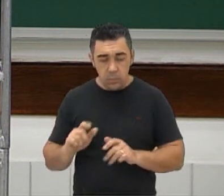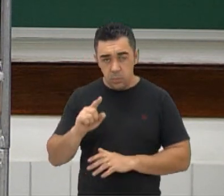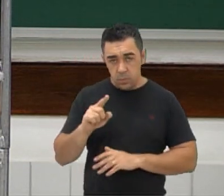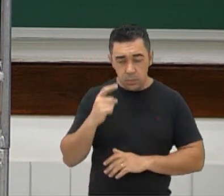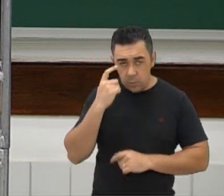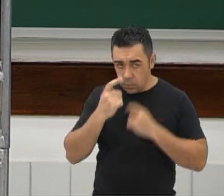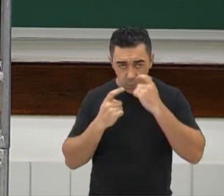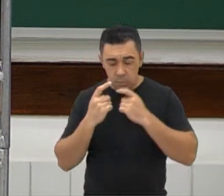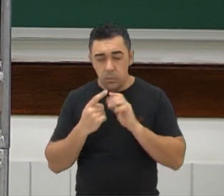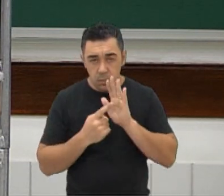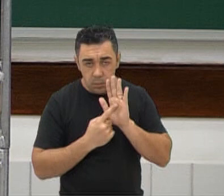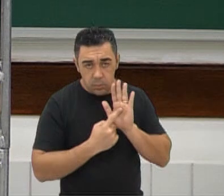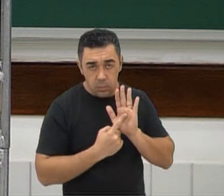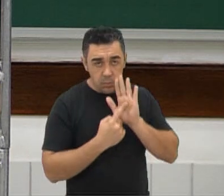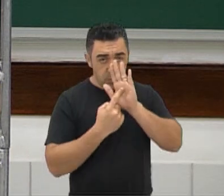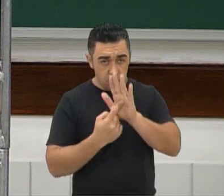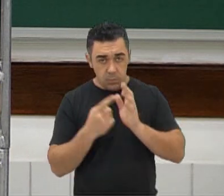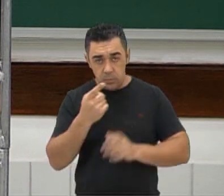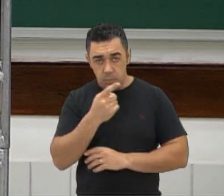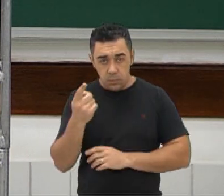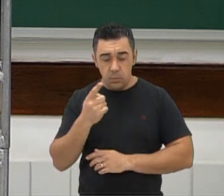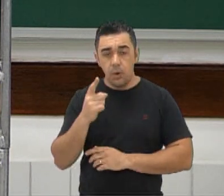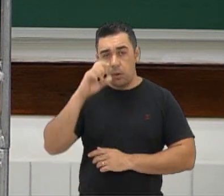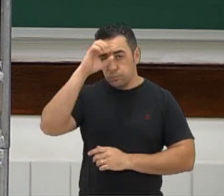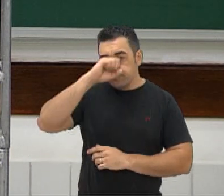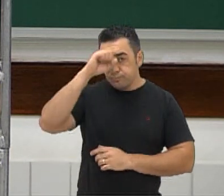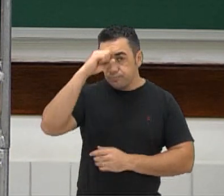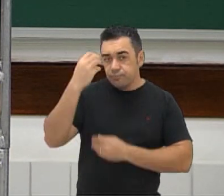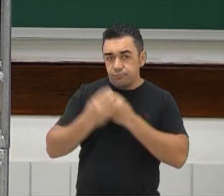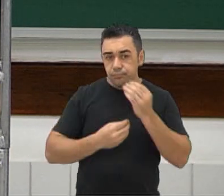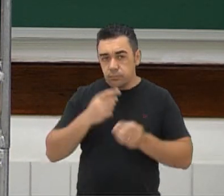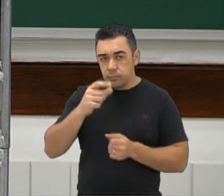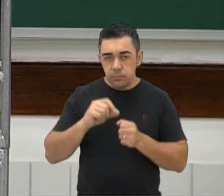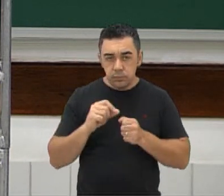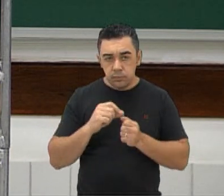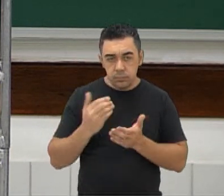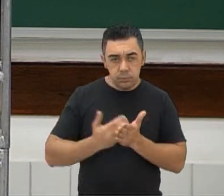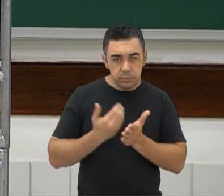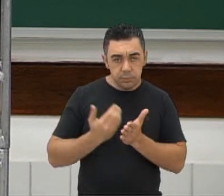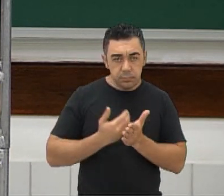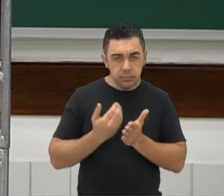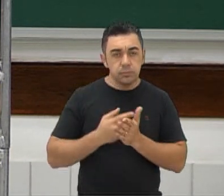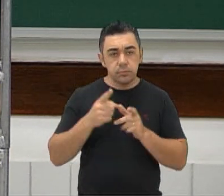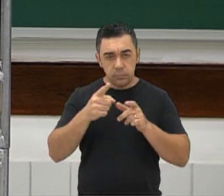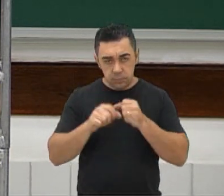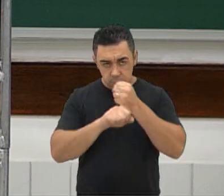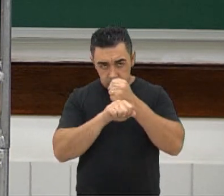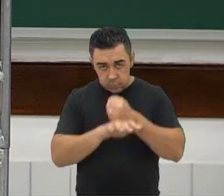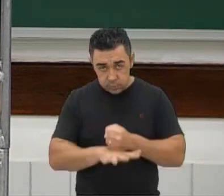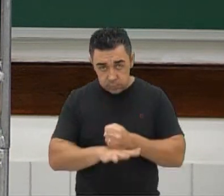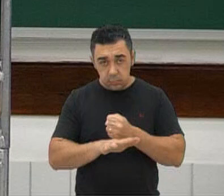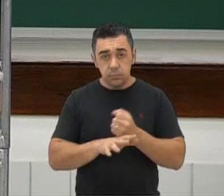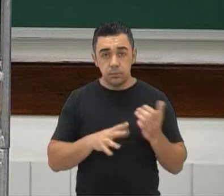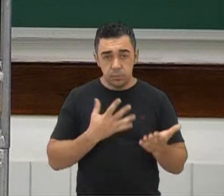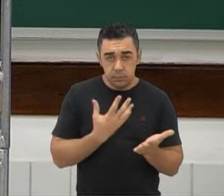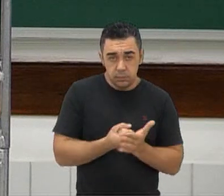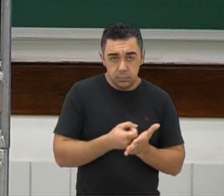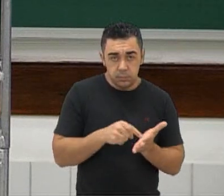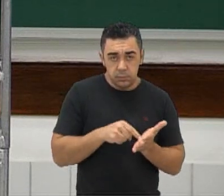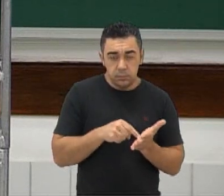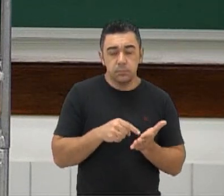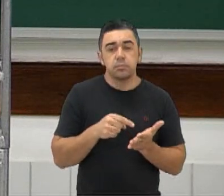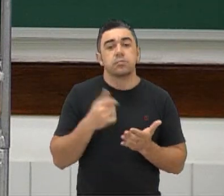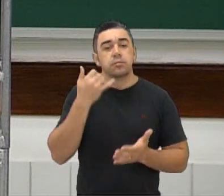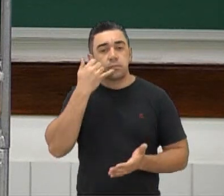na aula, você pode ir acompanhando aí e resolvendo no caderno também. Mas baixe a ferramenta do Matific, porque agora a gente vai